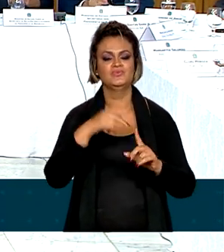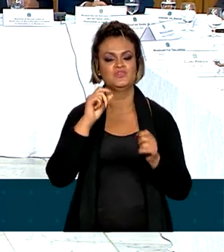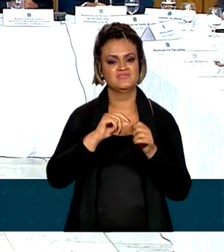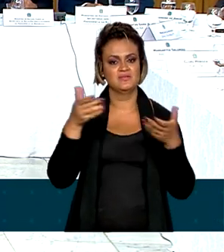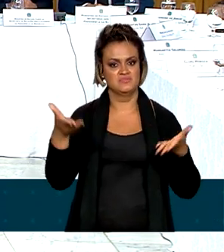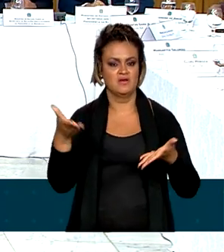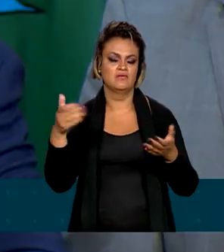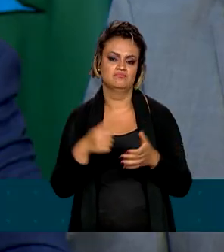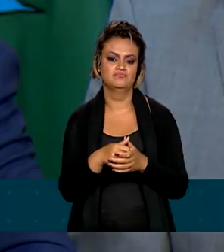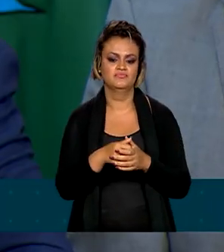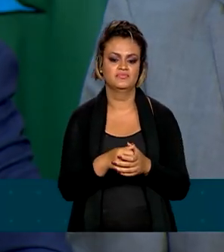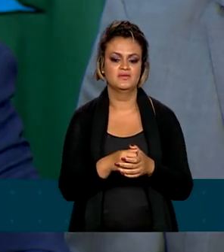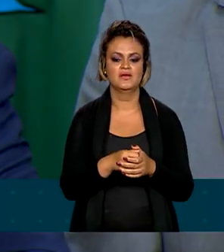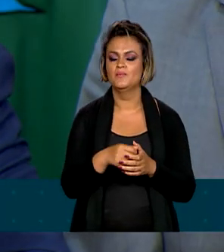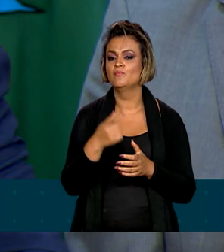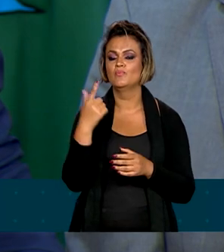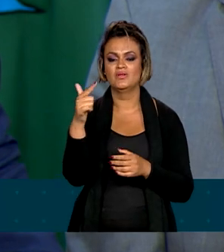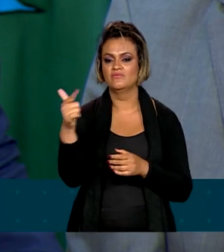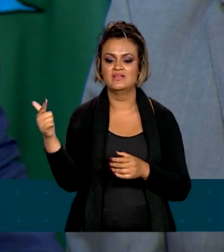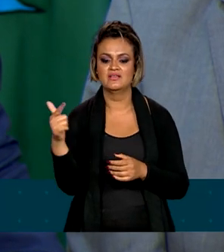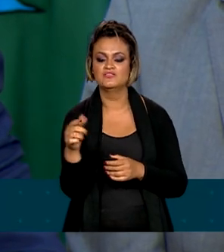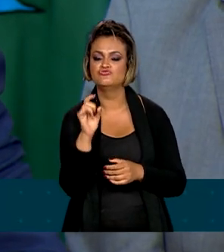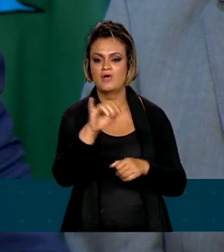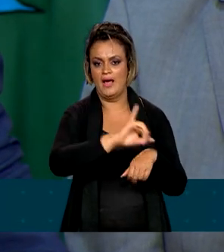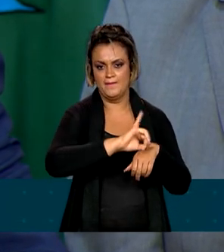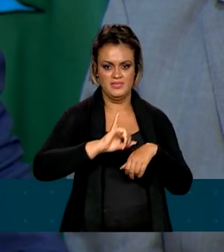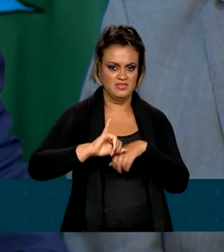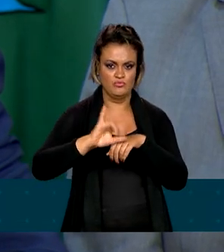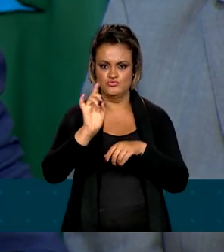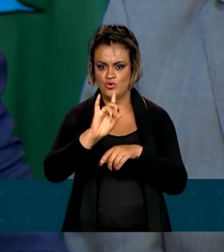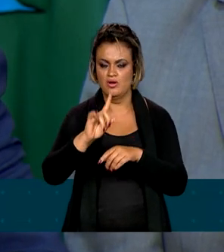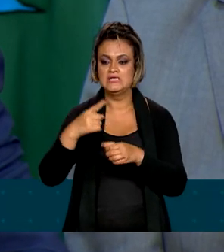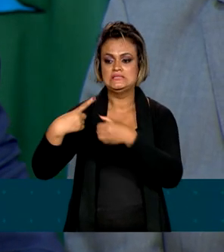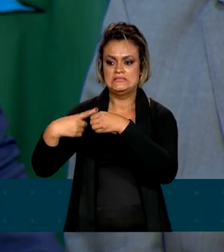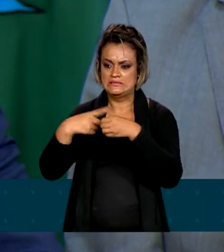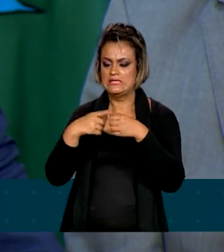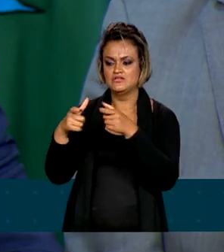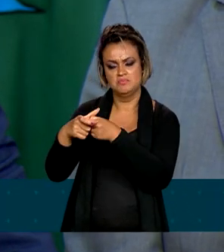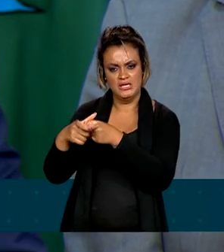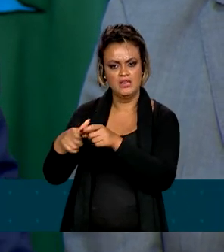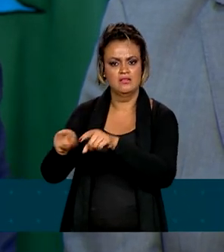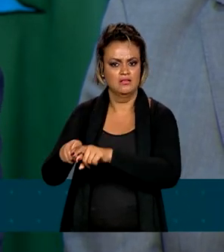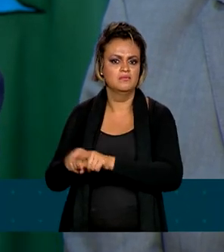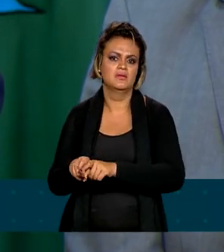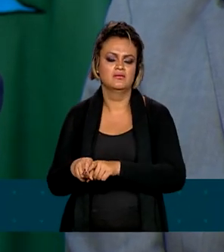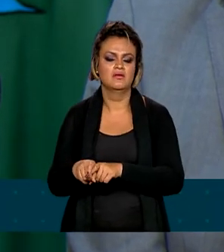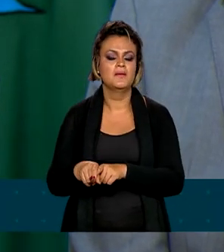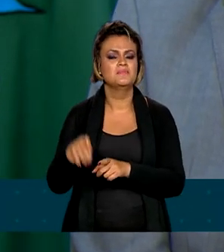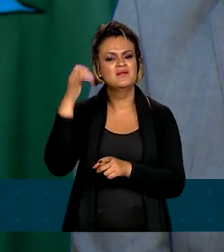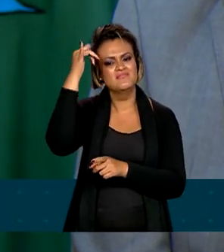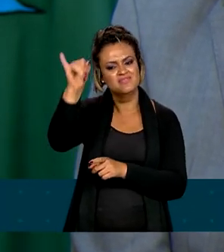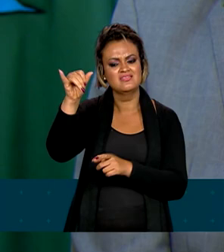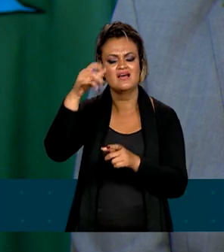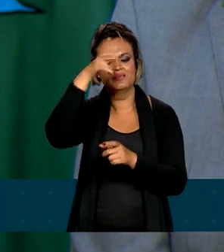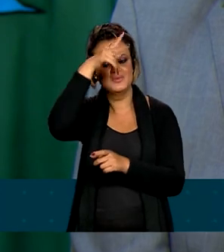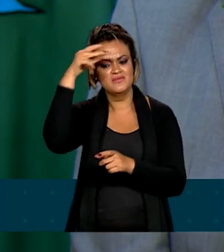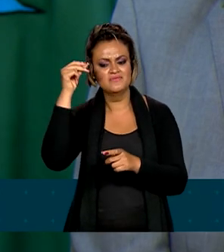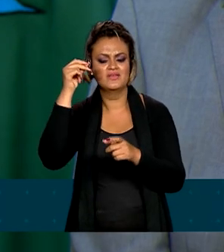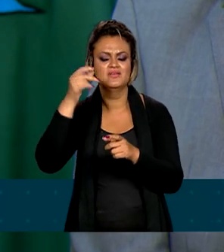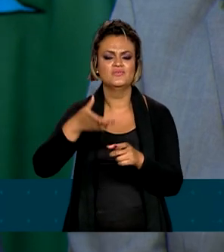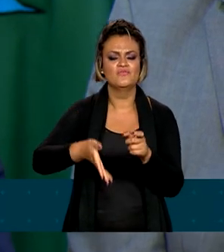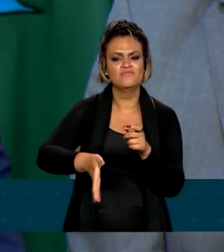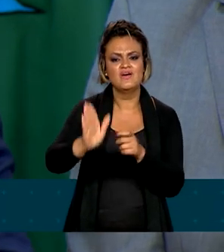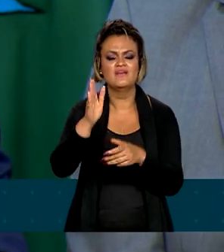fizemos da outra vez, porque não vai ser apenas nas capitais, vai ser em cidade de porte médio também, para evitar que os prefeitos